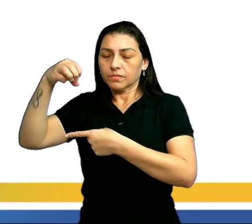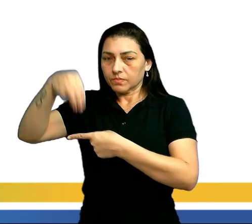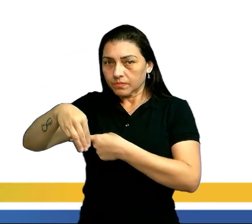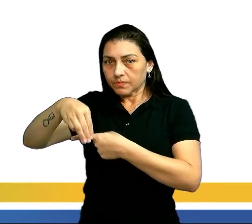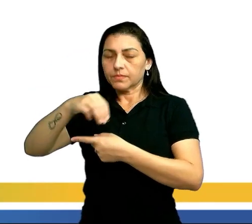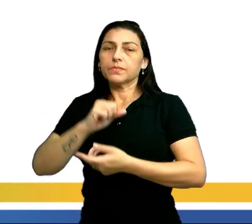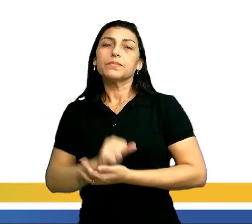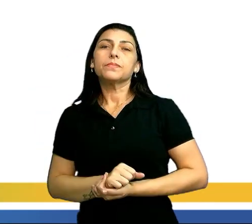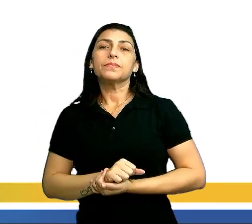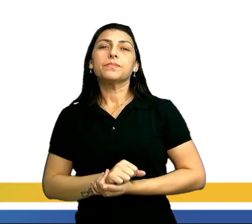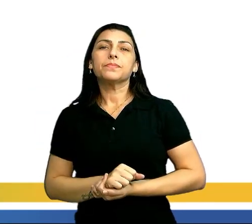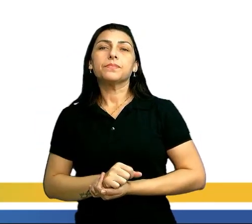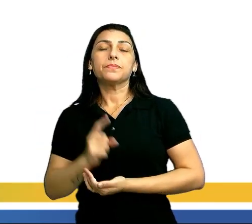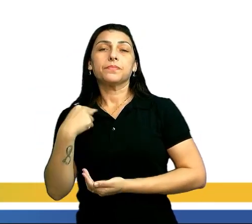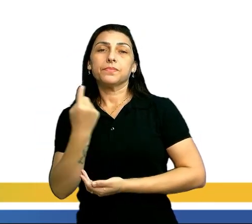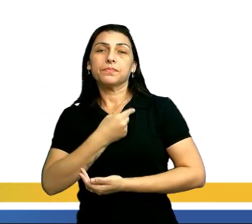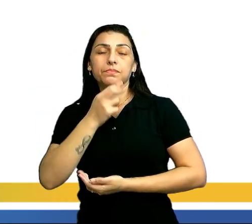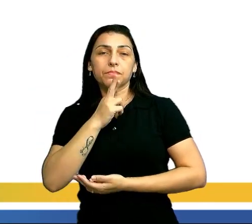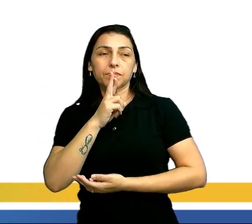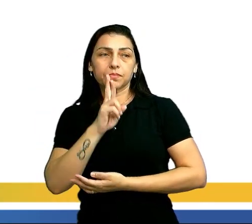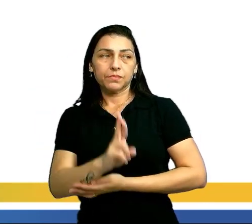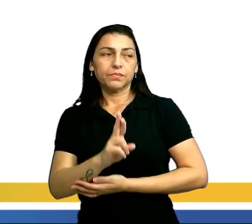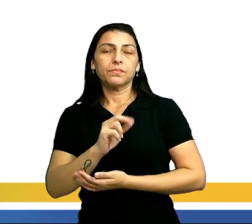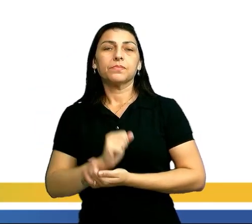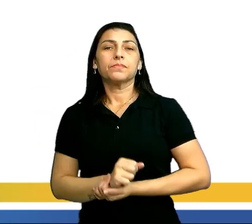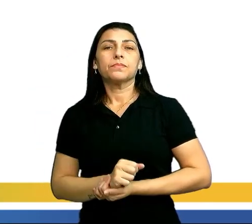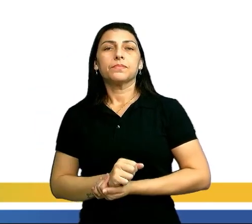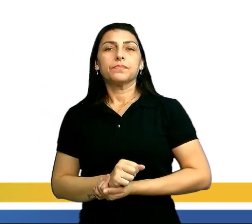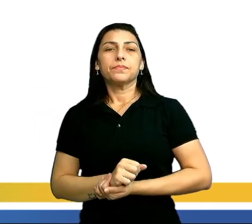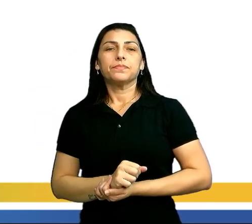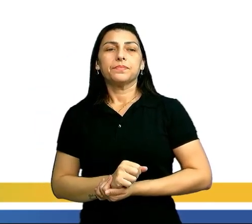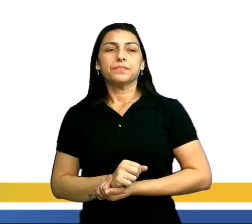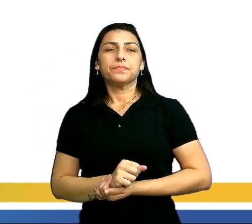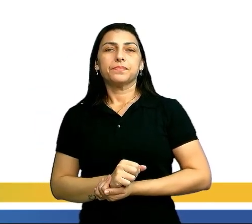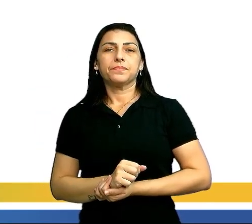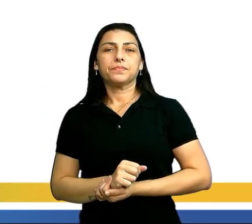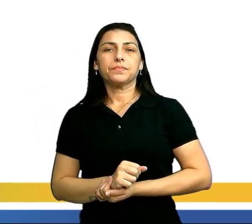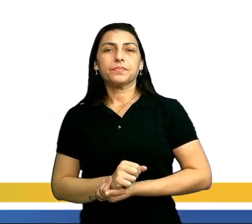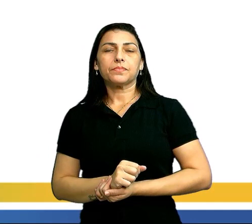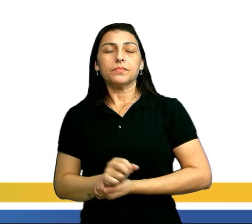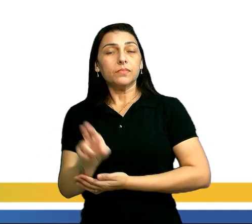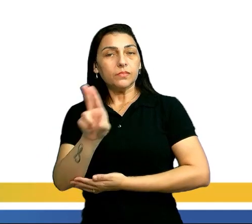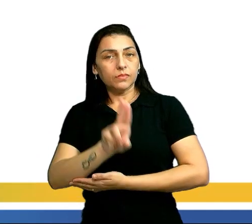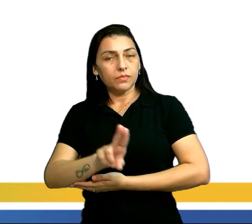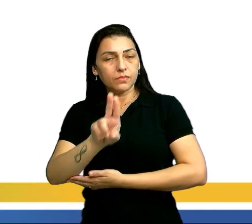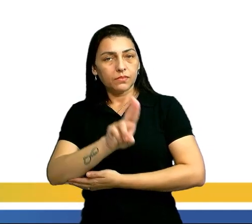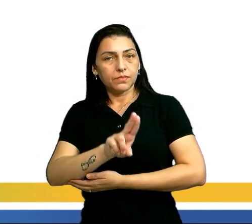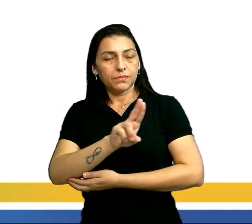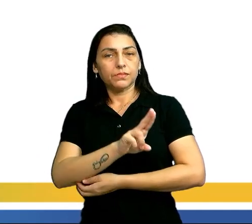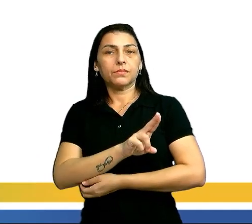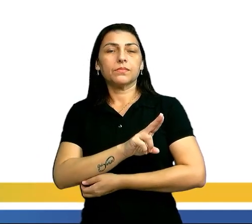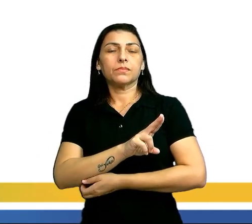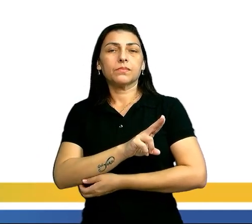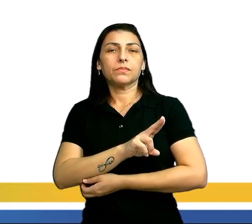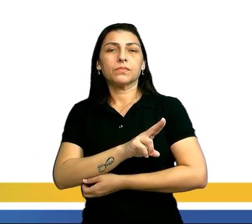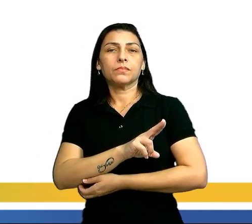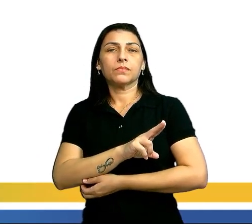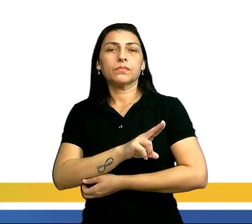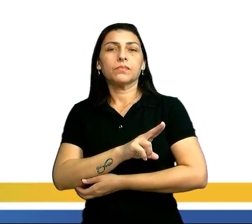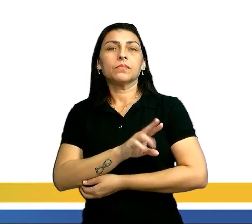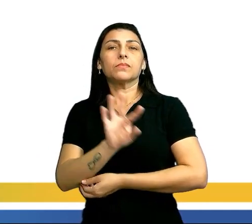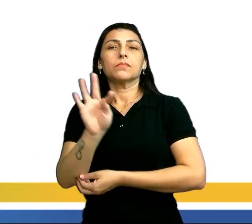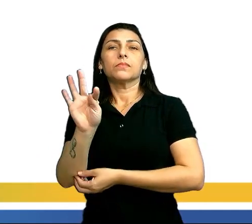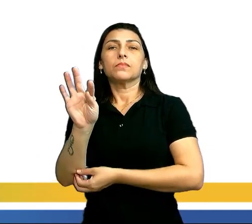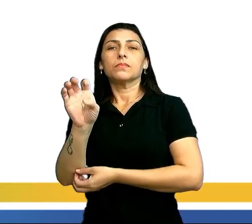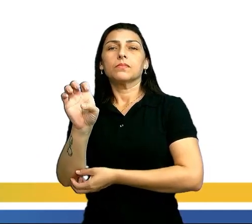Ok? Para nós resolvermos essa questão, nós vamos utilizar o Teorema